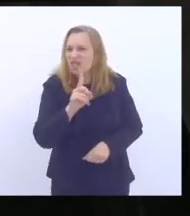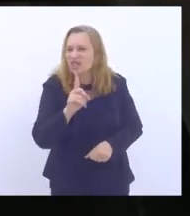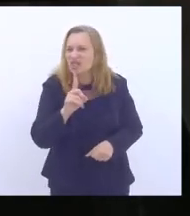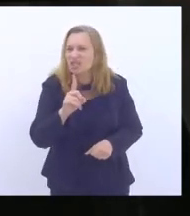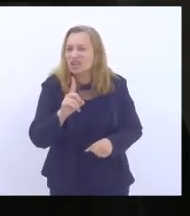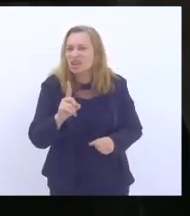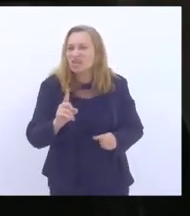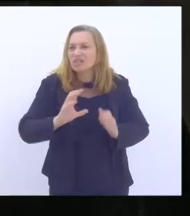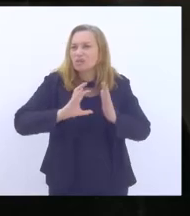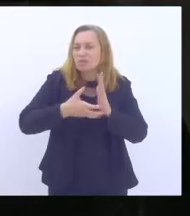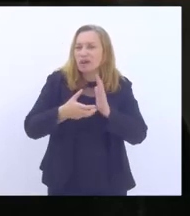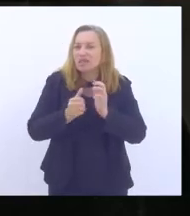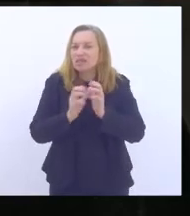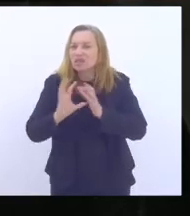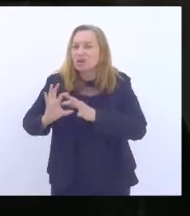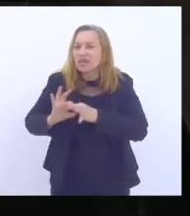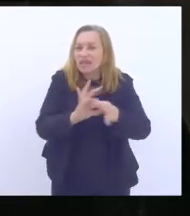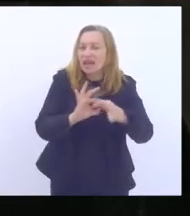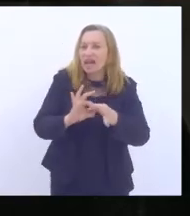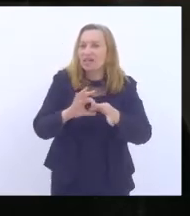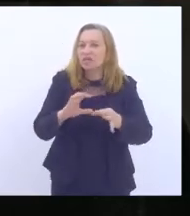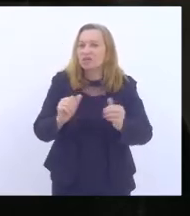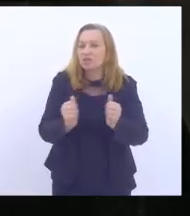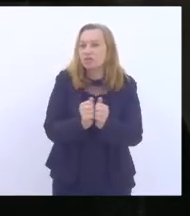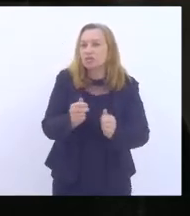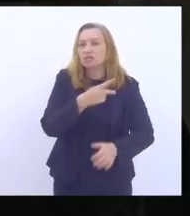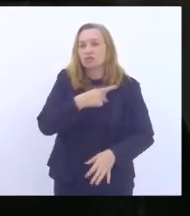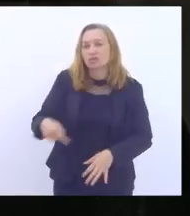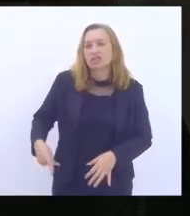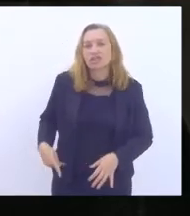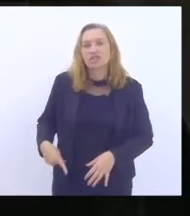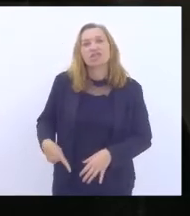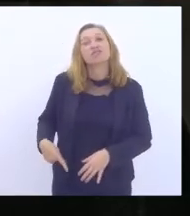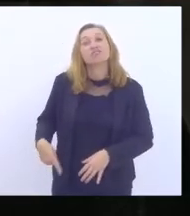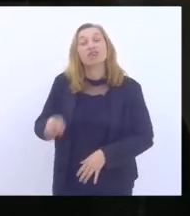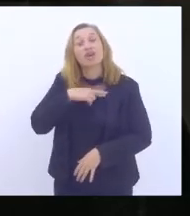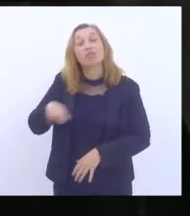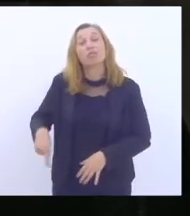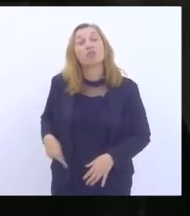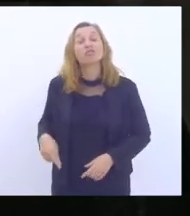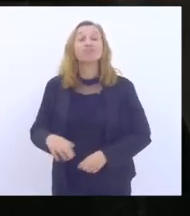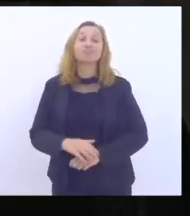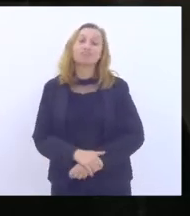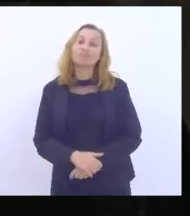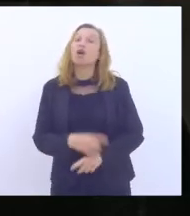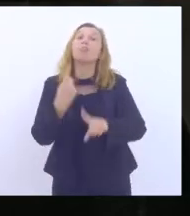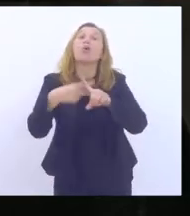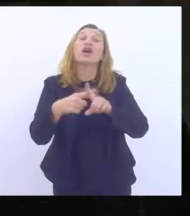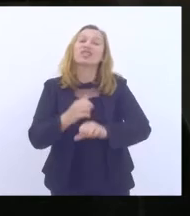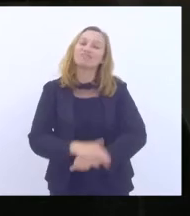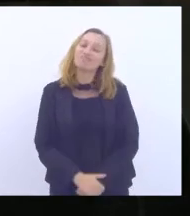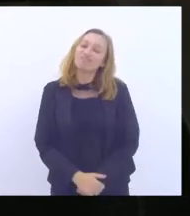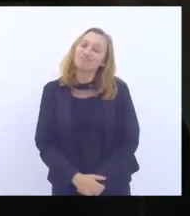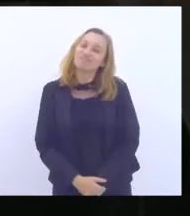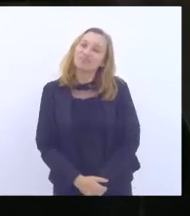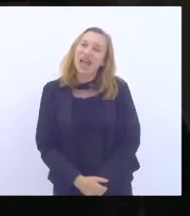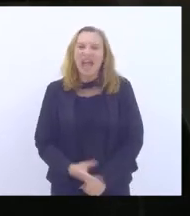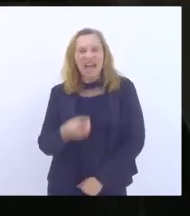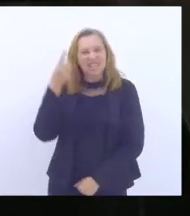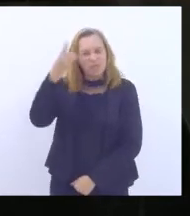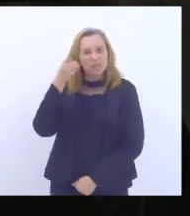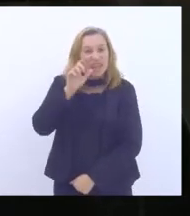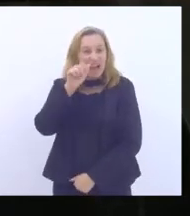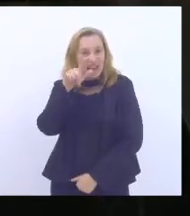estava num partido alinhado junto ao nosso Presidente da República é porque a